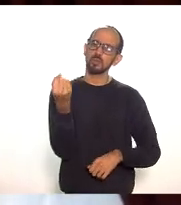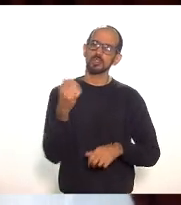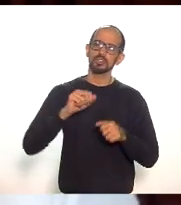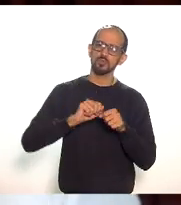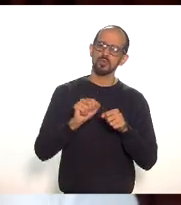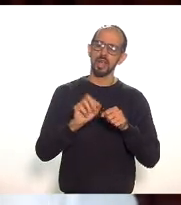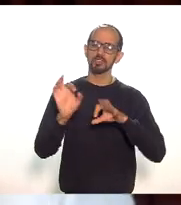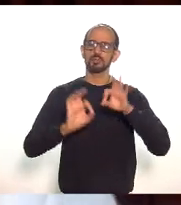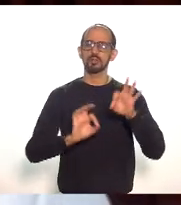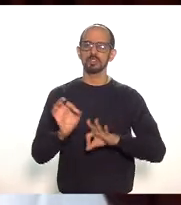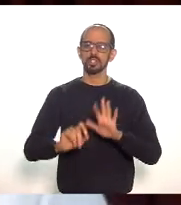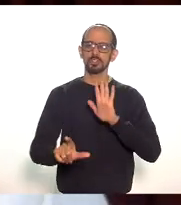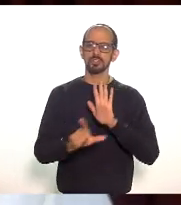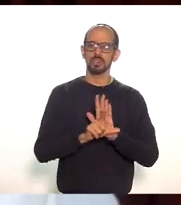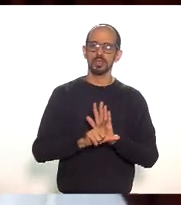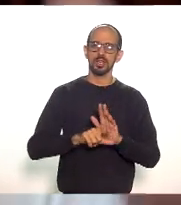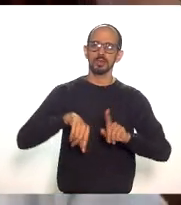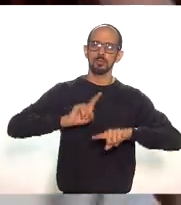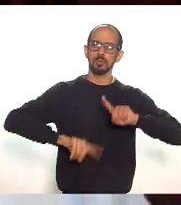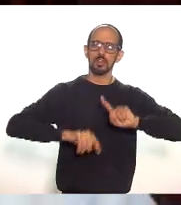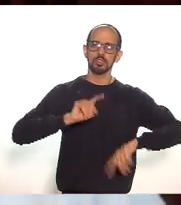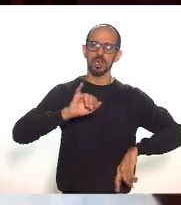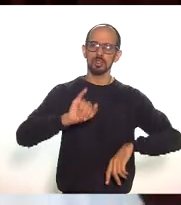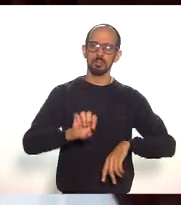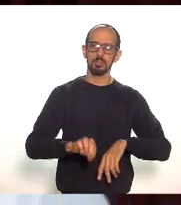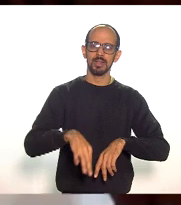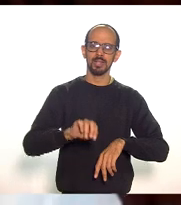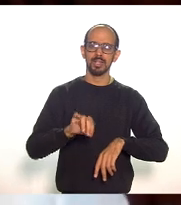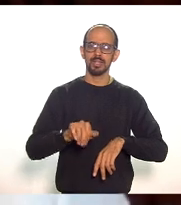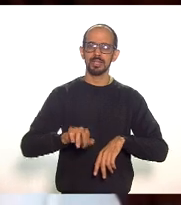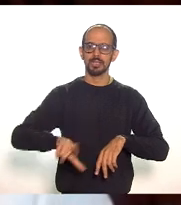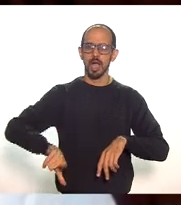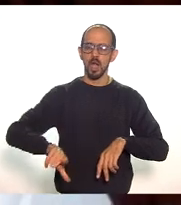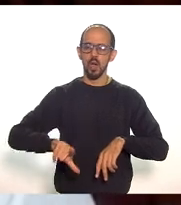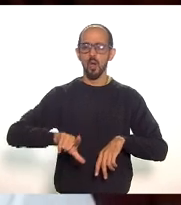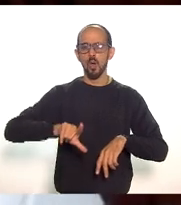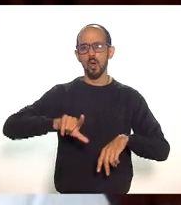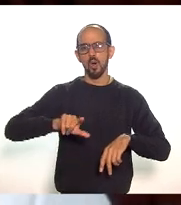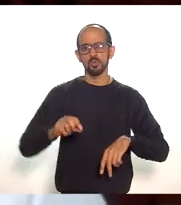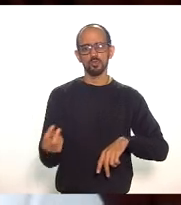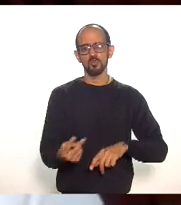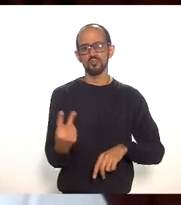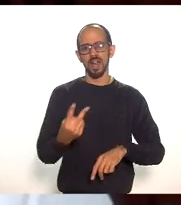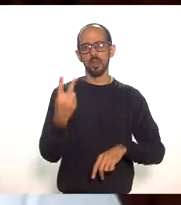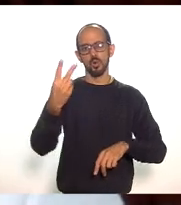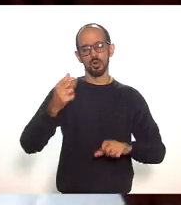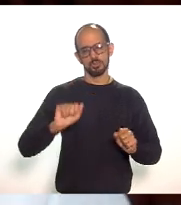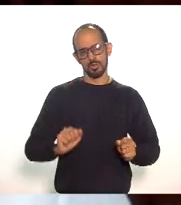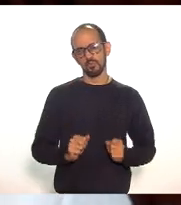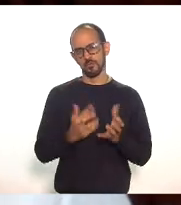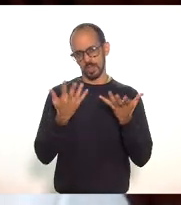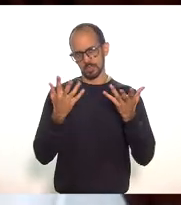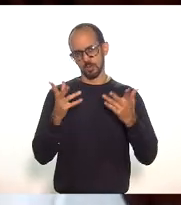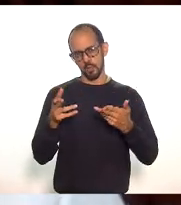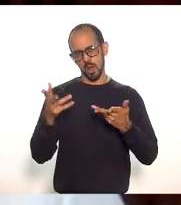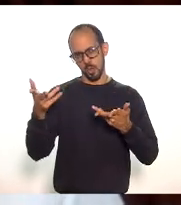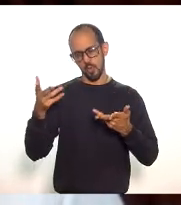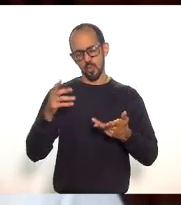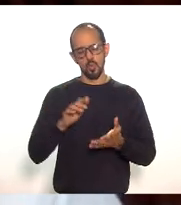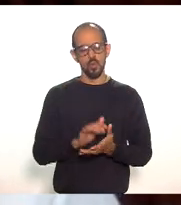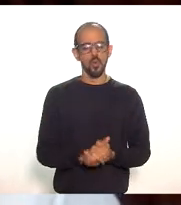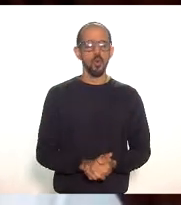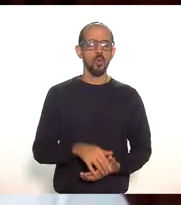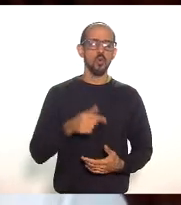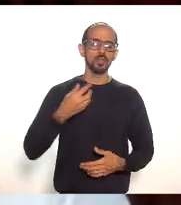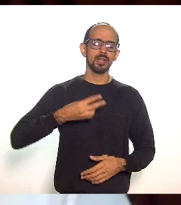declara um patrimônio imaterial, uma valiosa festa cultural como essa. E o terceiro, senhor presidente, aqui